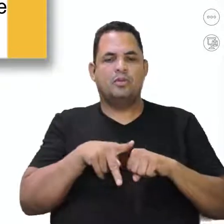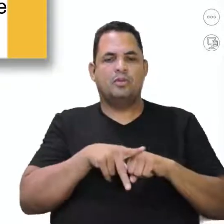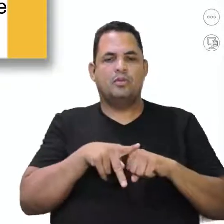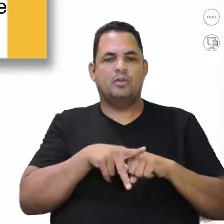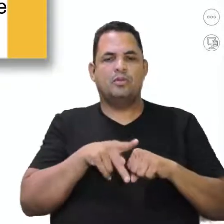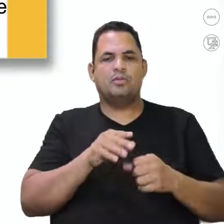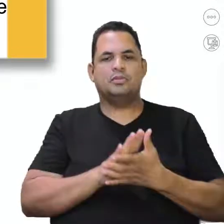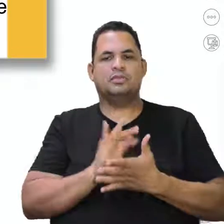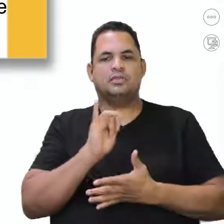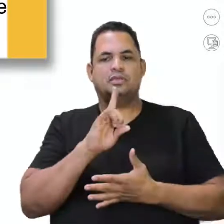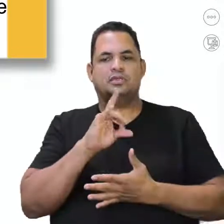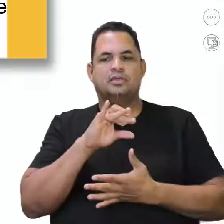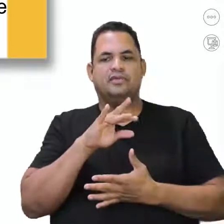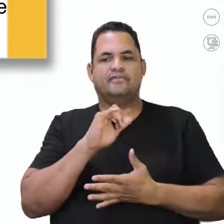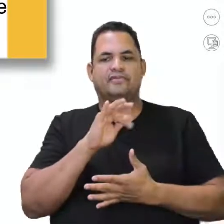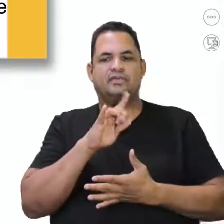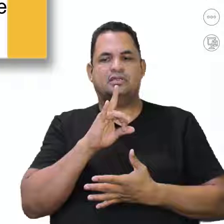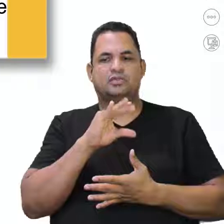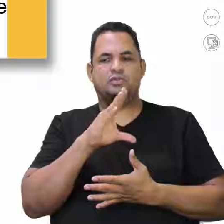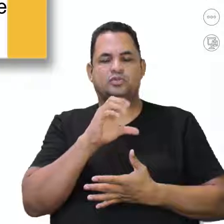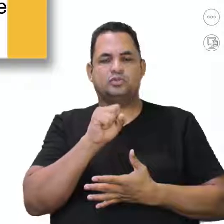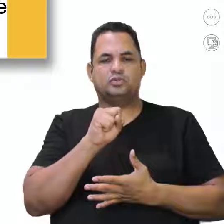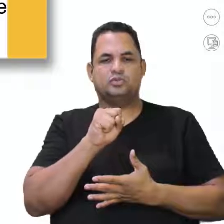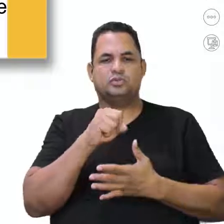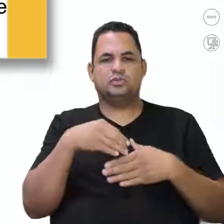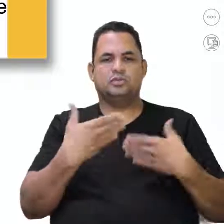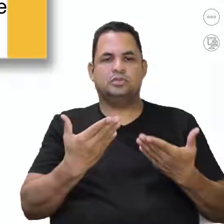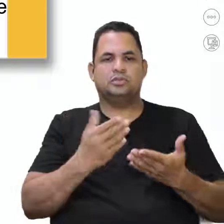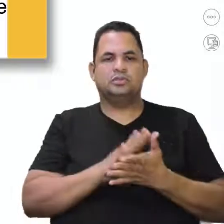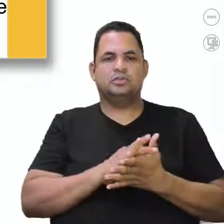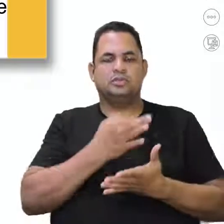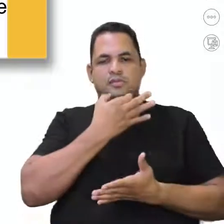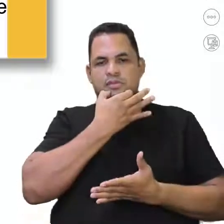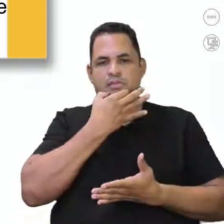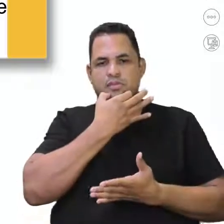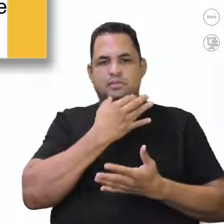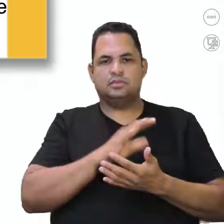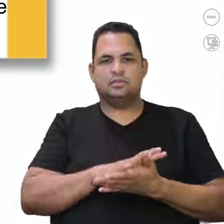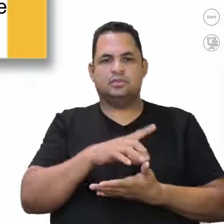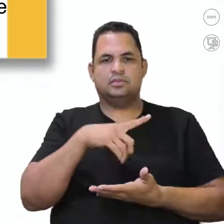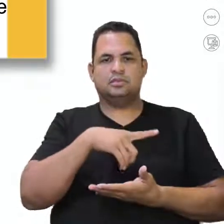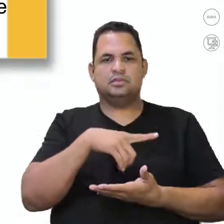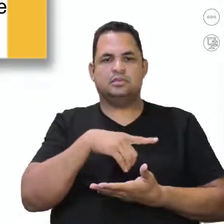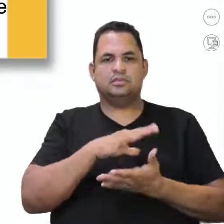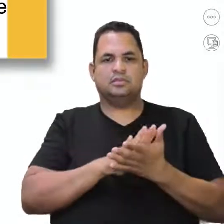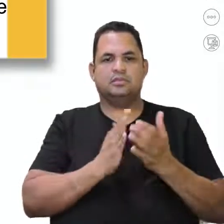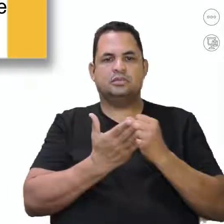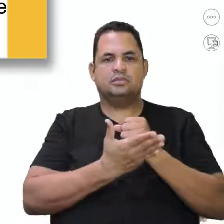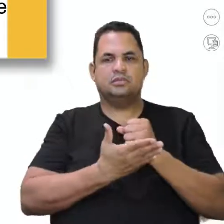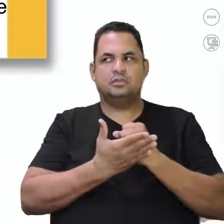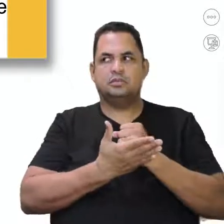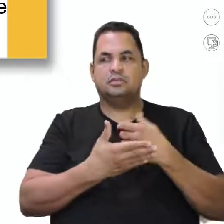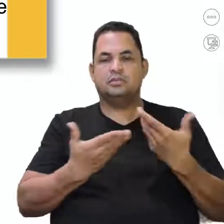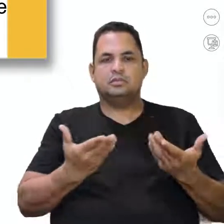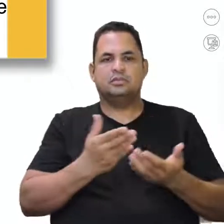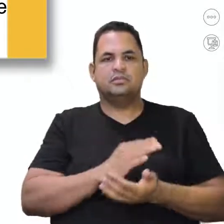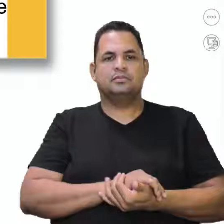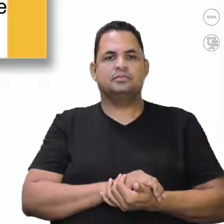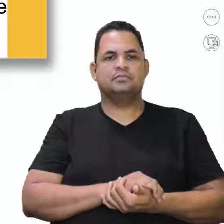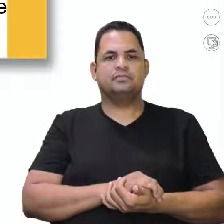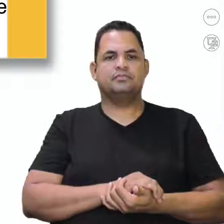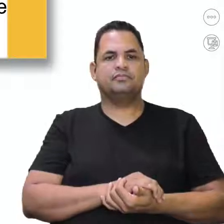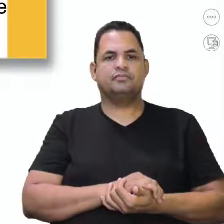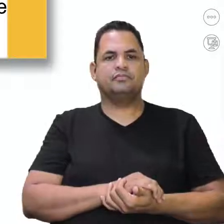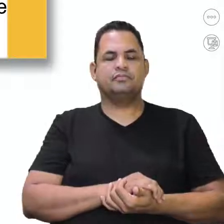pronouns, os pronomes indefinidos em inglês. E nós temos eles basicamente assim,